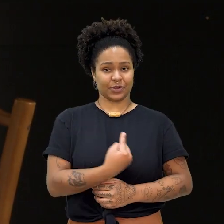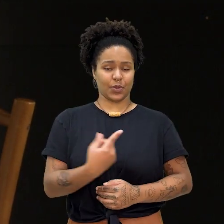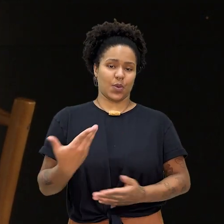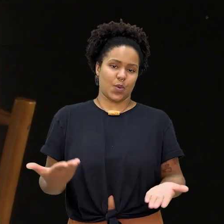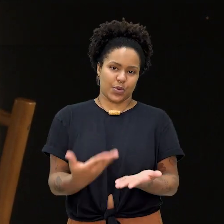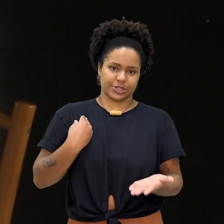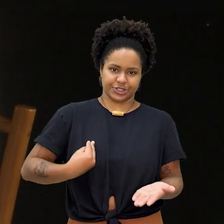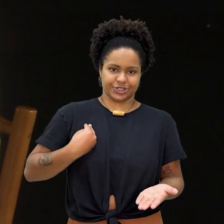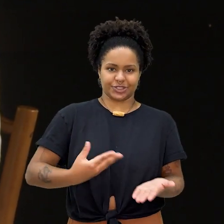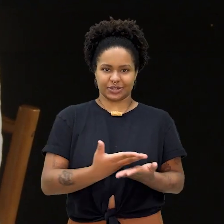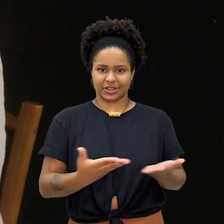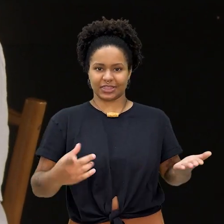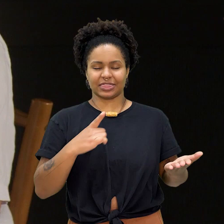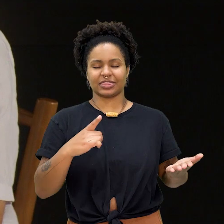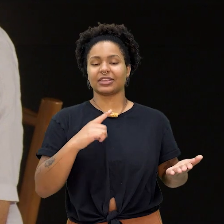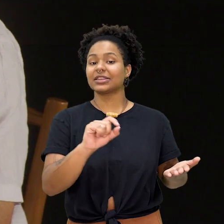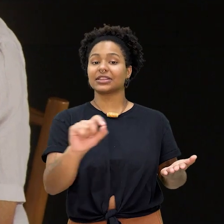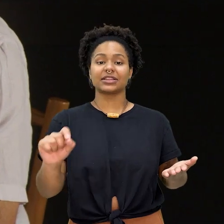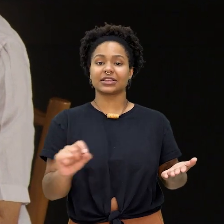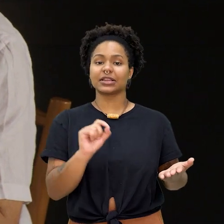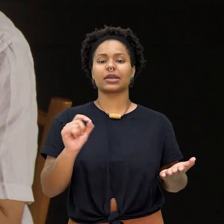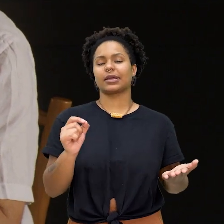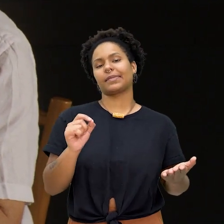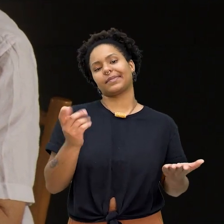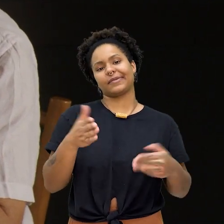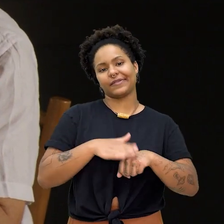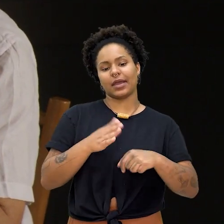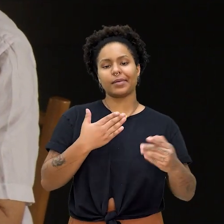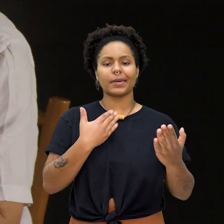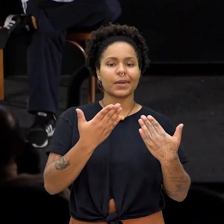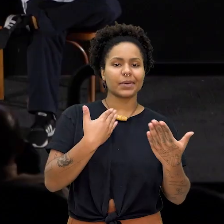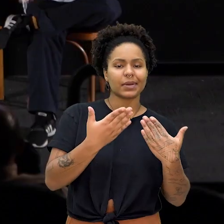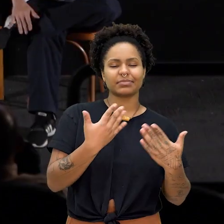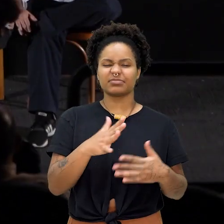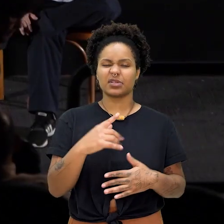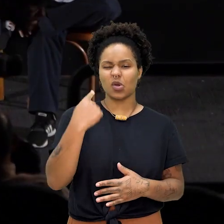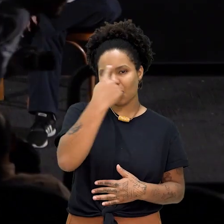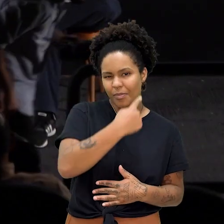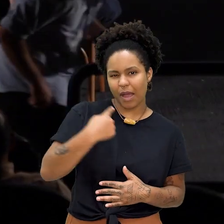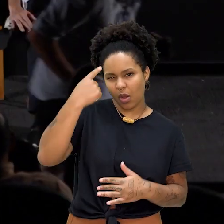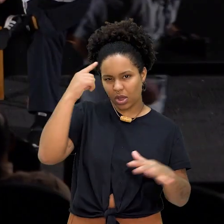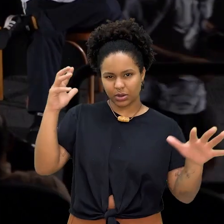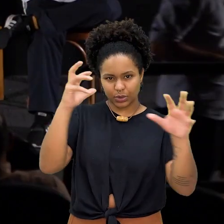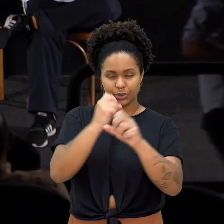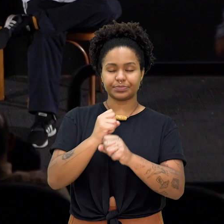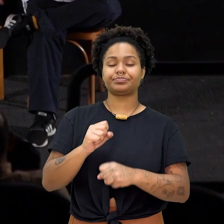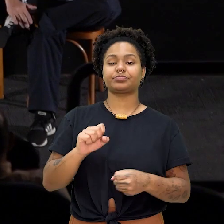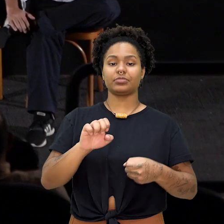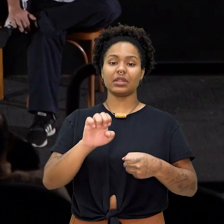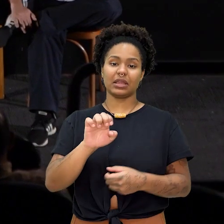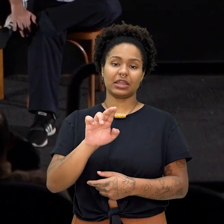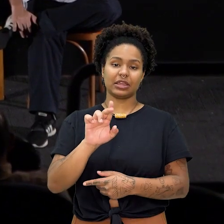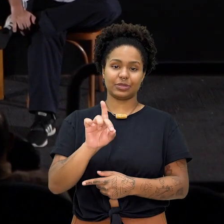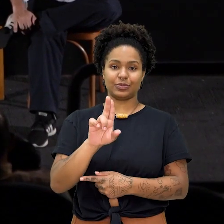Nós temos aqui hoje conosco, para fazer um diálogo de mais ou menos 1 hora ao todo, o Eduardo